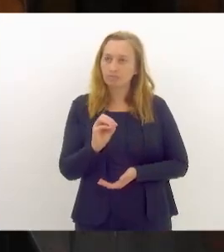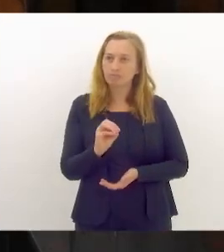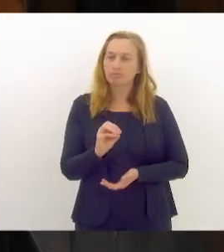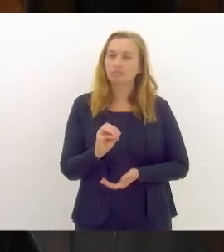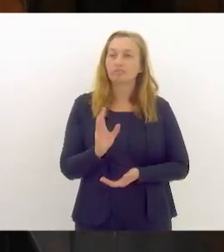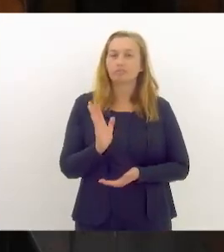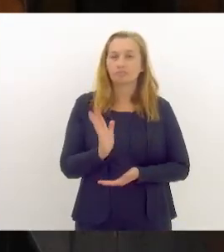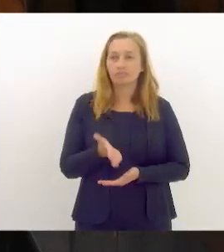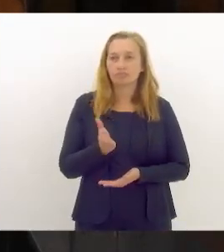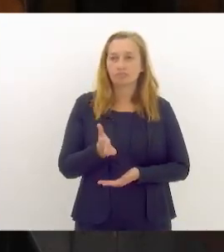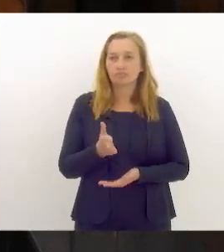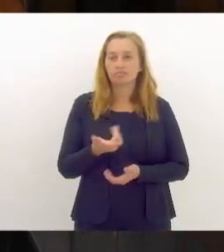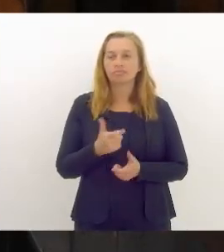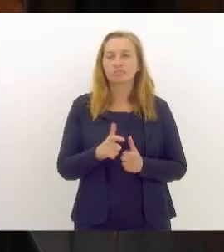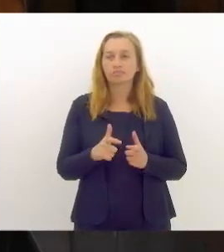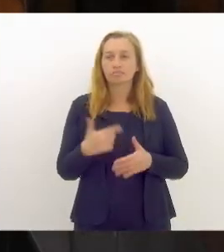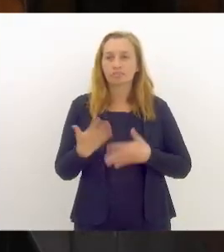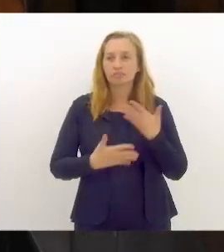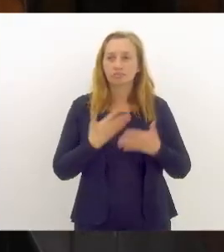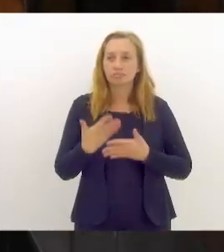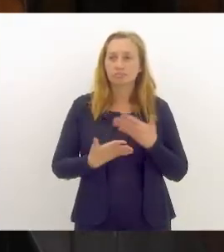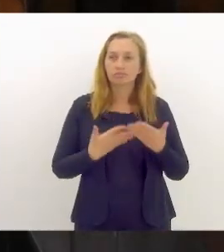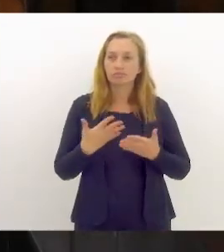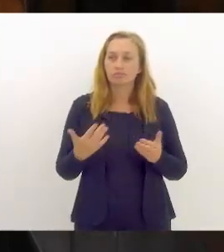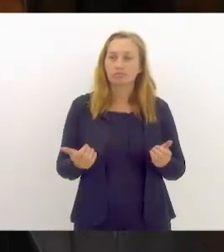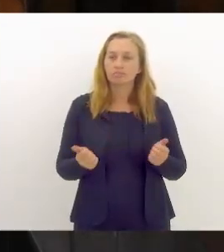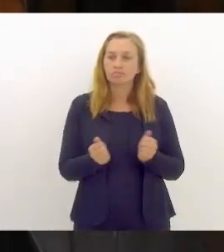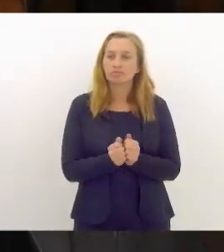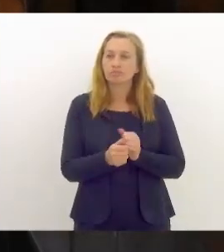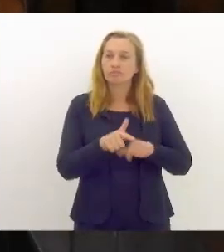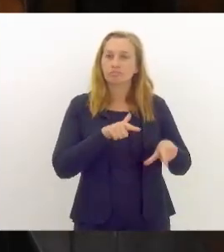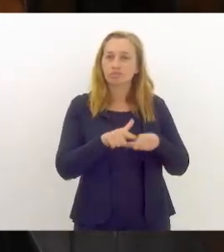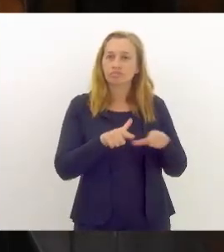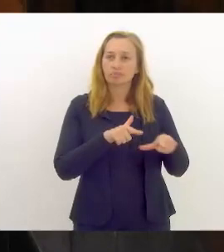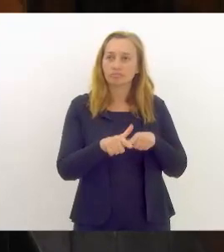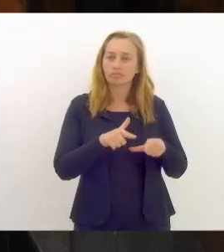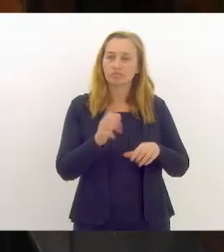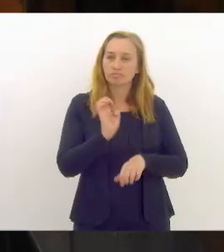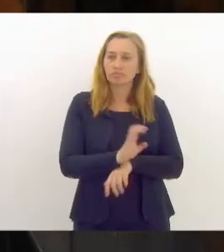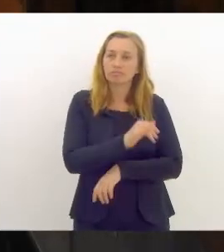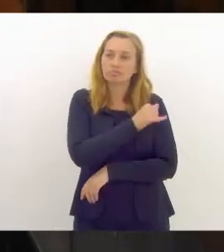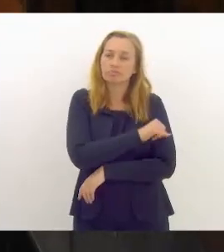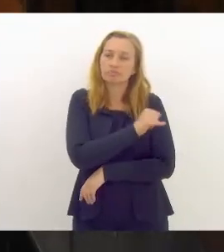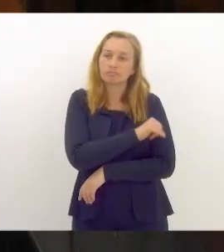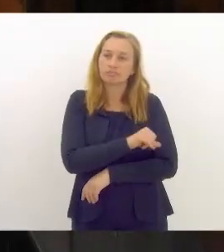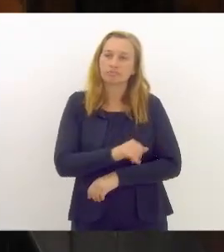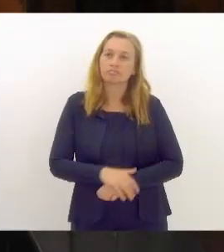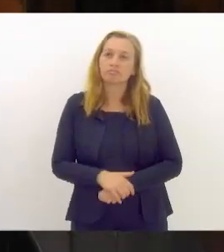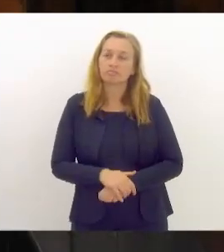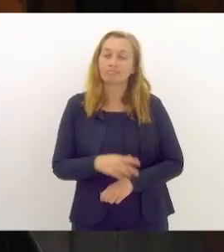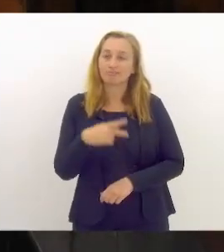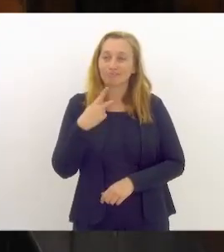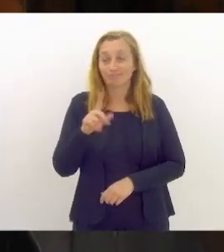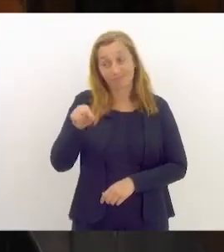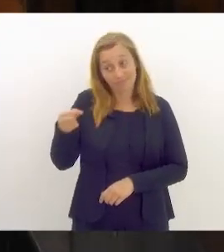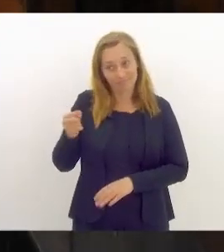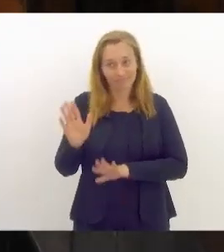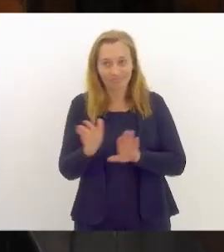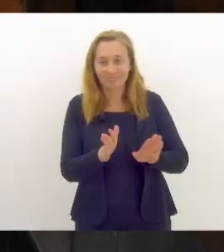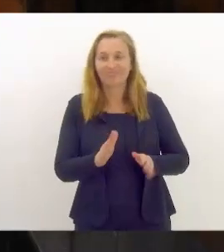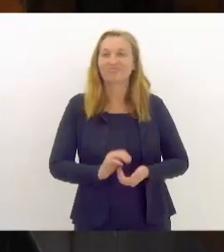onde eu já tive um imenso prazer de atuar com eles em prol do Estado do Rio de Janeiro mas isso a gente fala daqui a